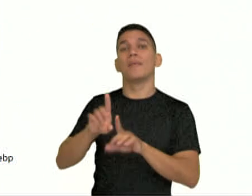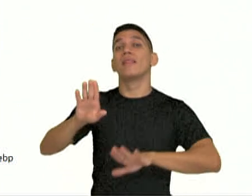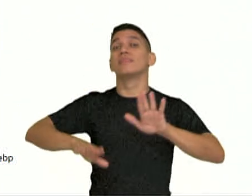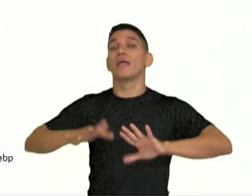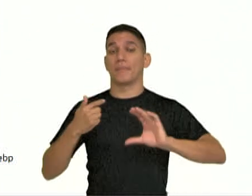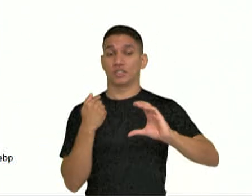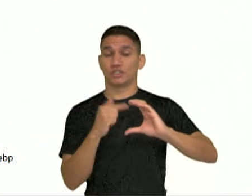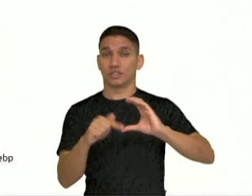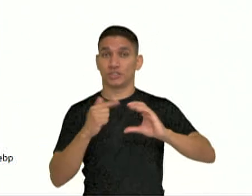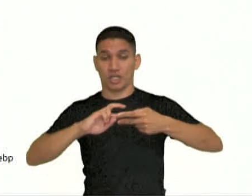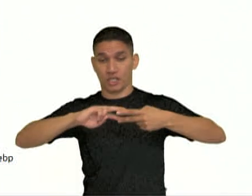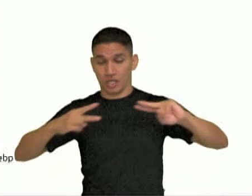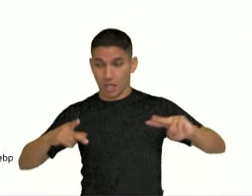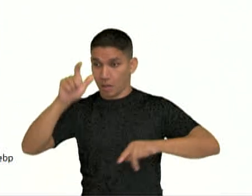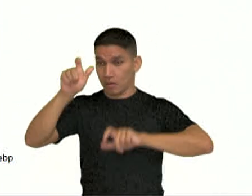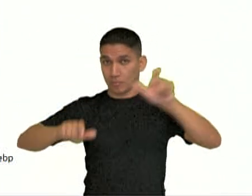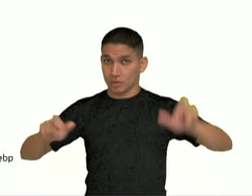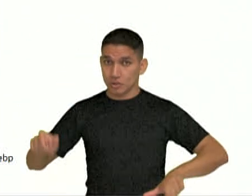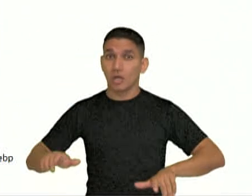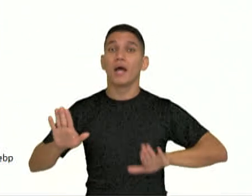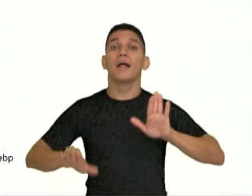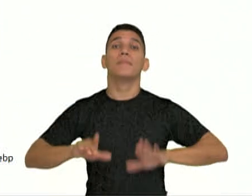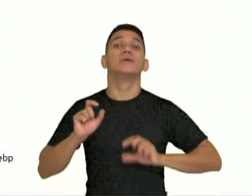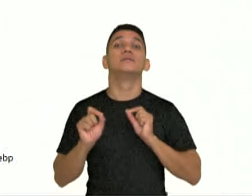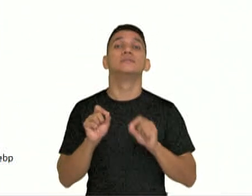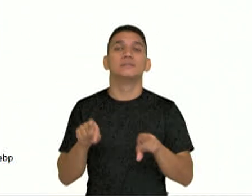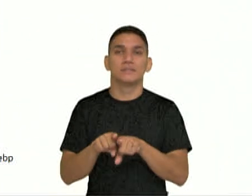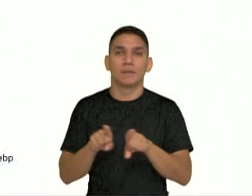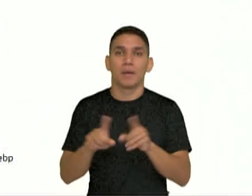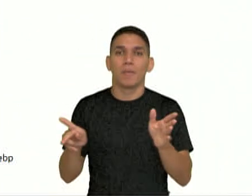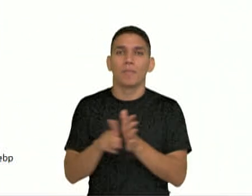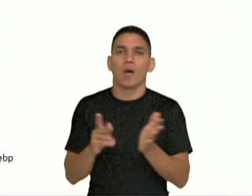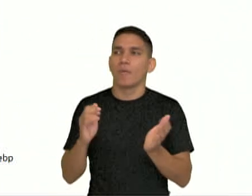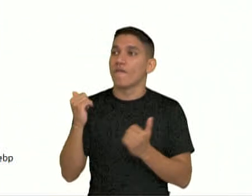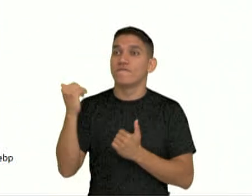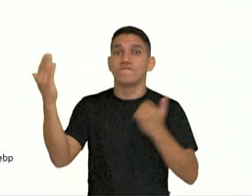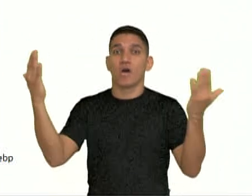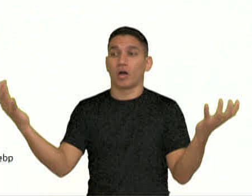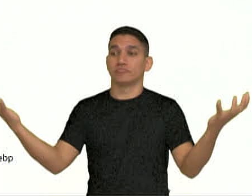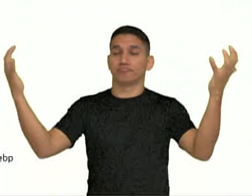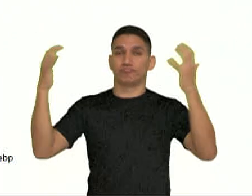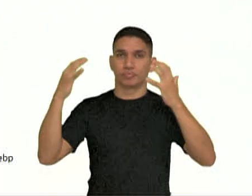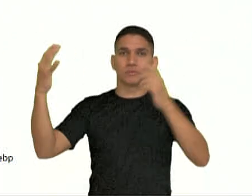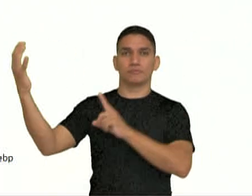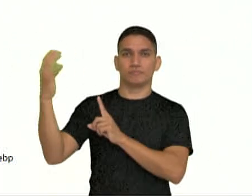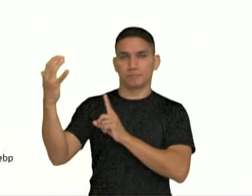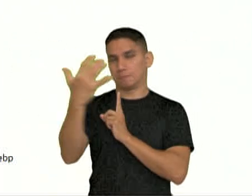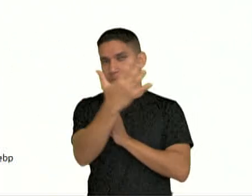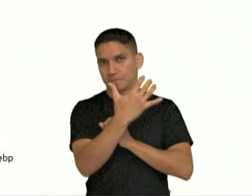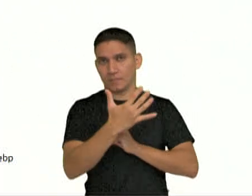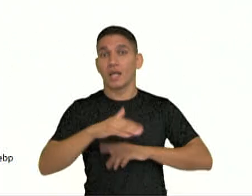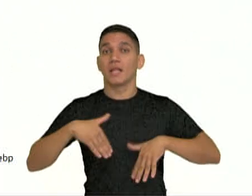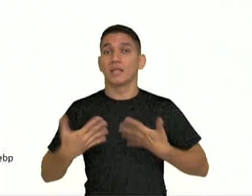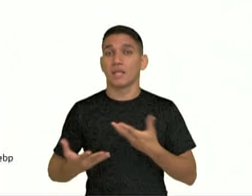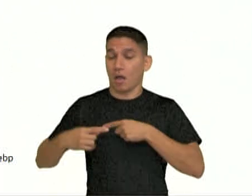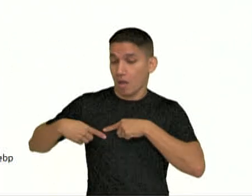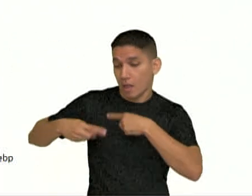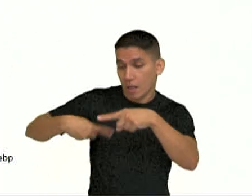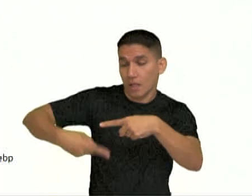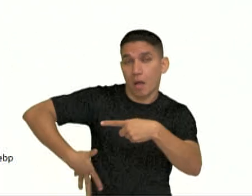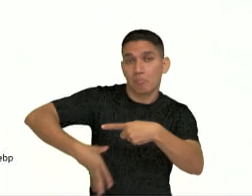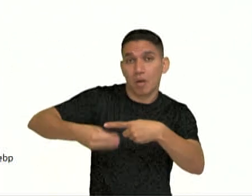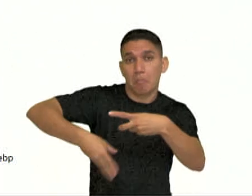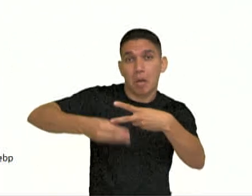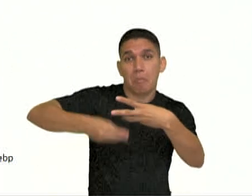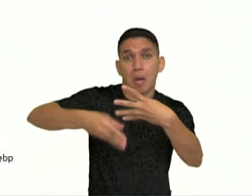da pessoa, também de um pouco de fatores externos. Tá? Então, a herança multifatorial, ela também